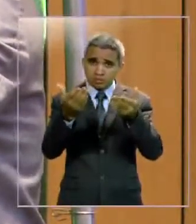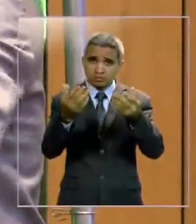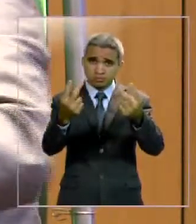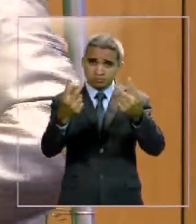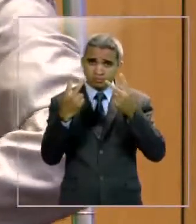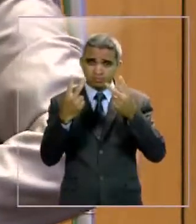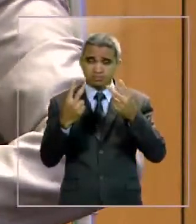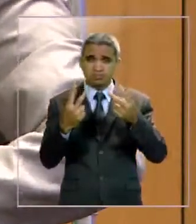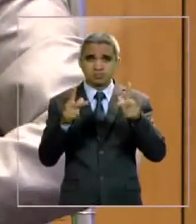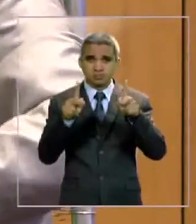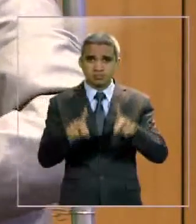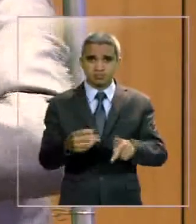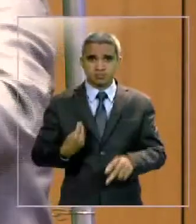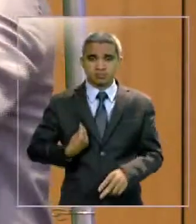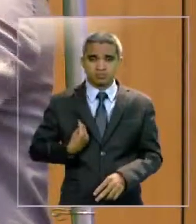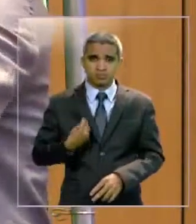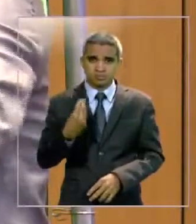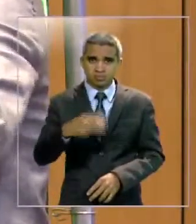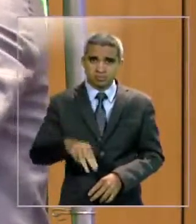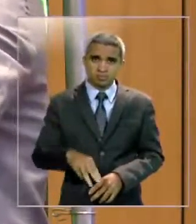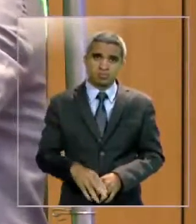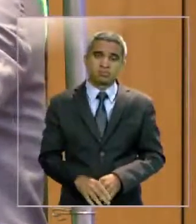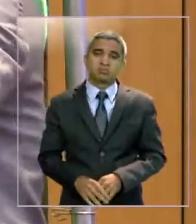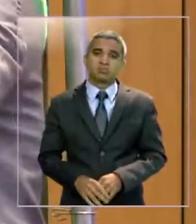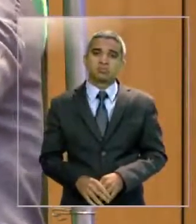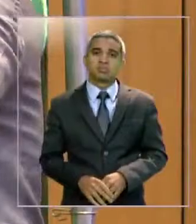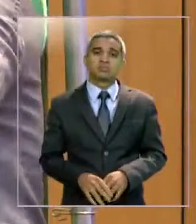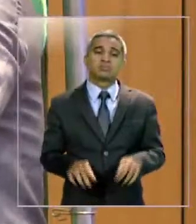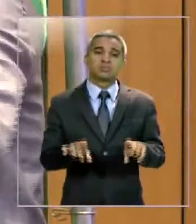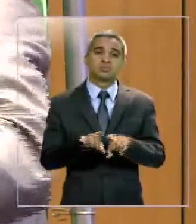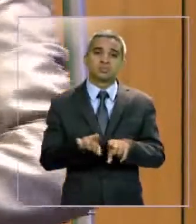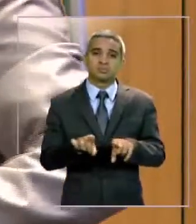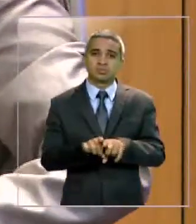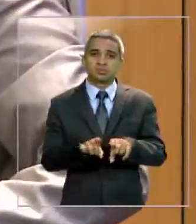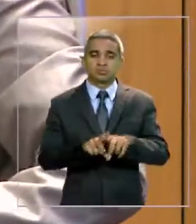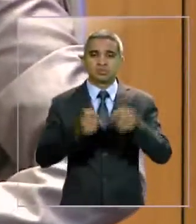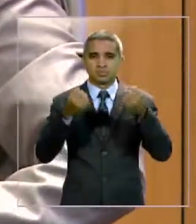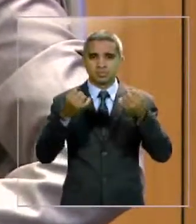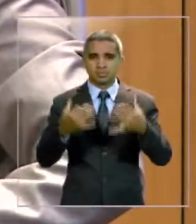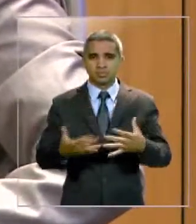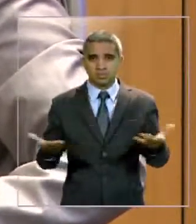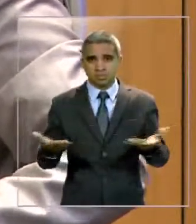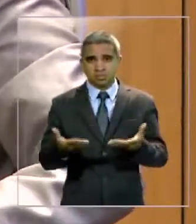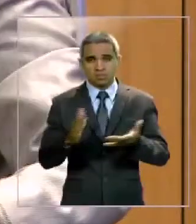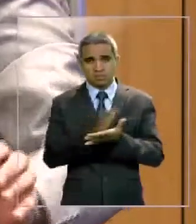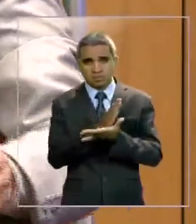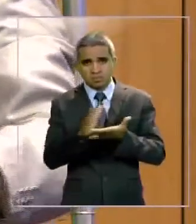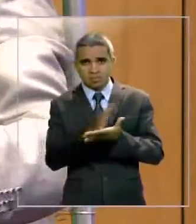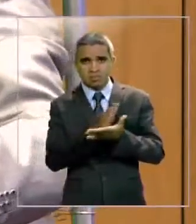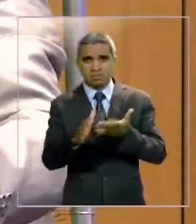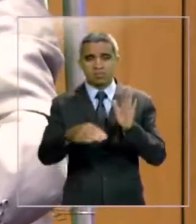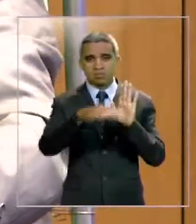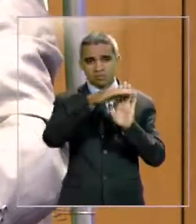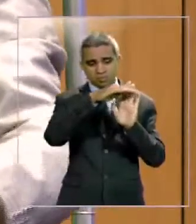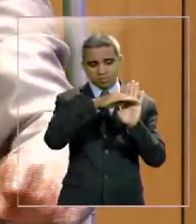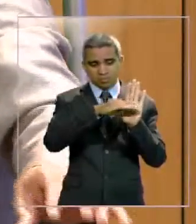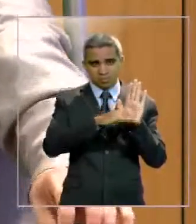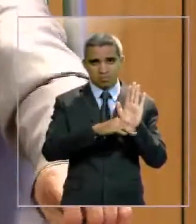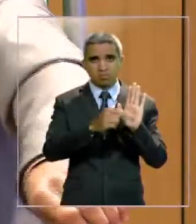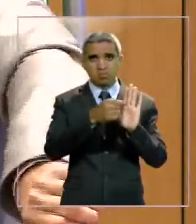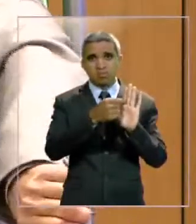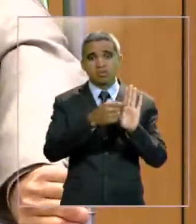câncer, ou que vai fazer um exame de câncer, que ela tenha, no máximo, 72 horas para a